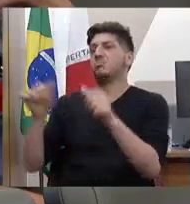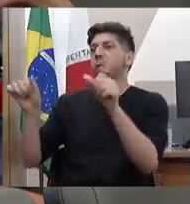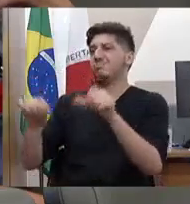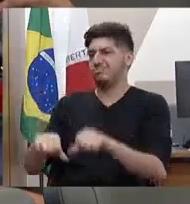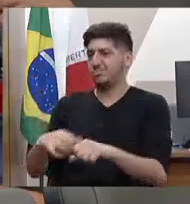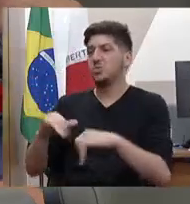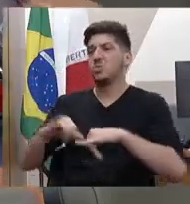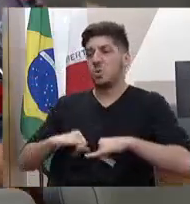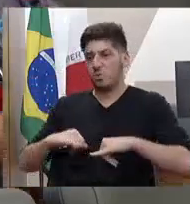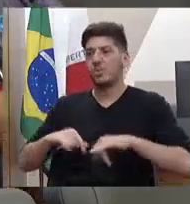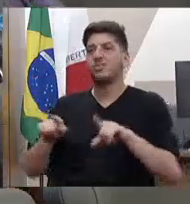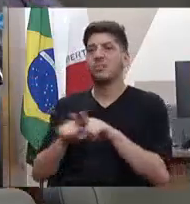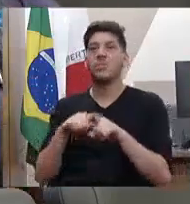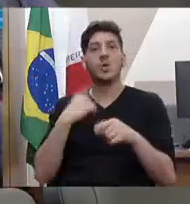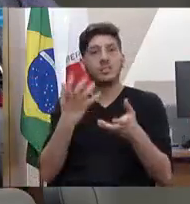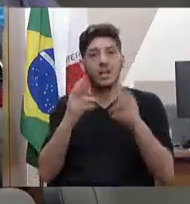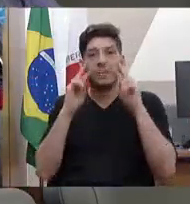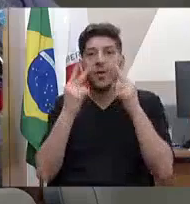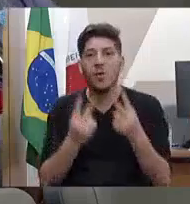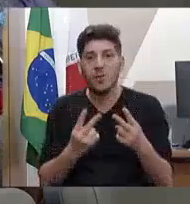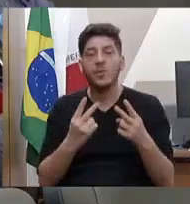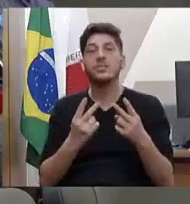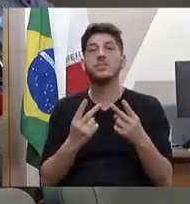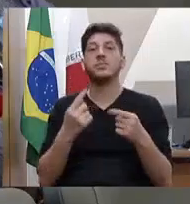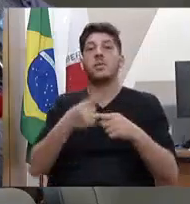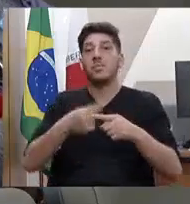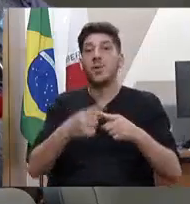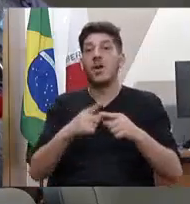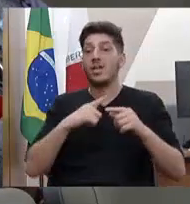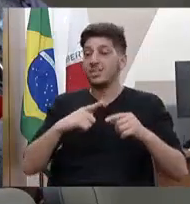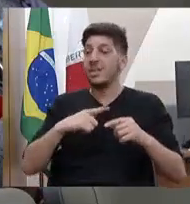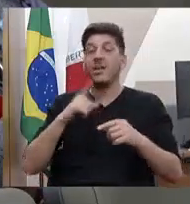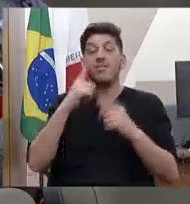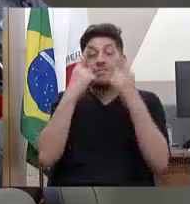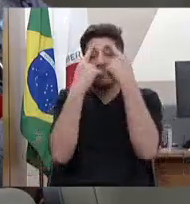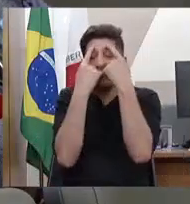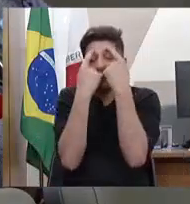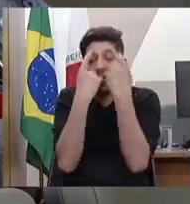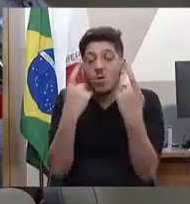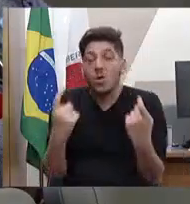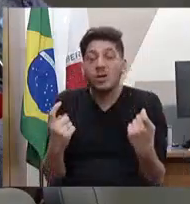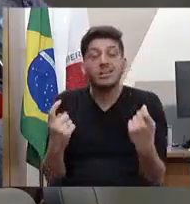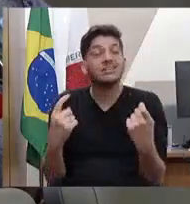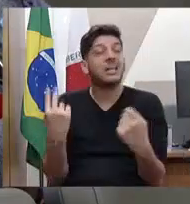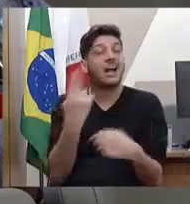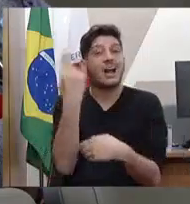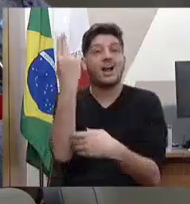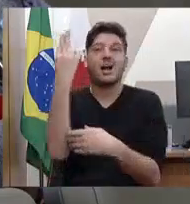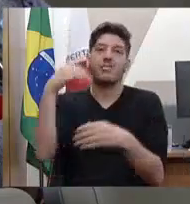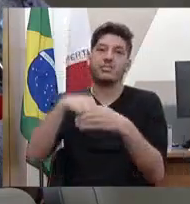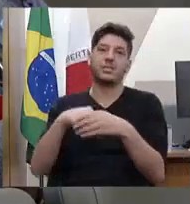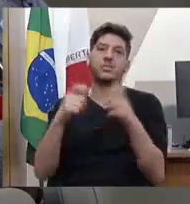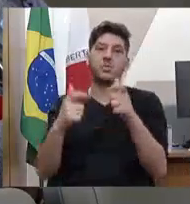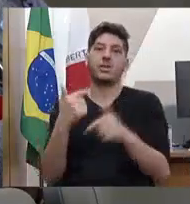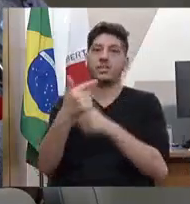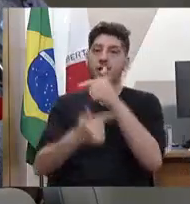é um aumento dos processos de Violência nos local de trabalho nós estamos assim